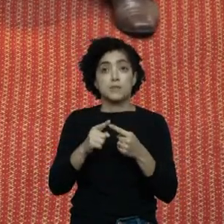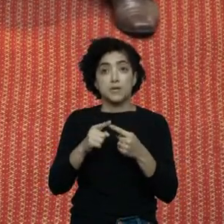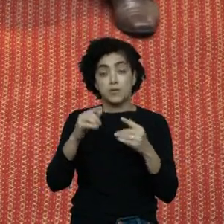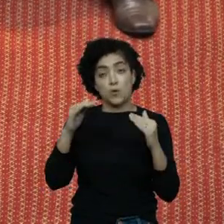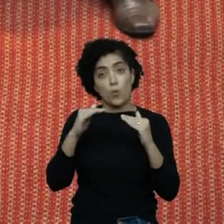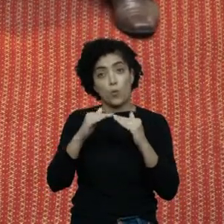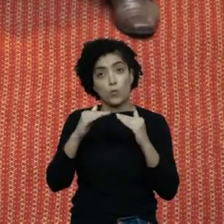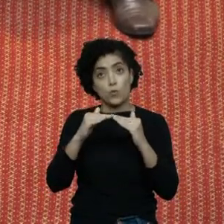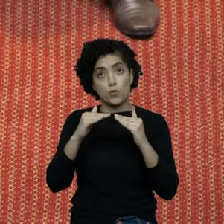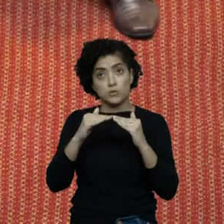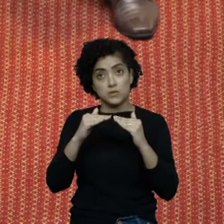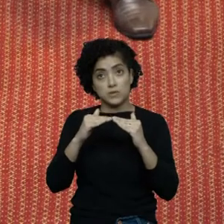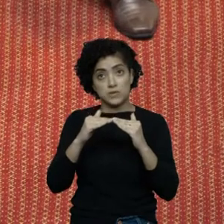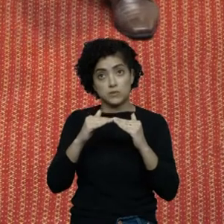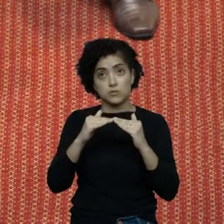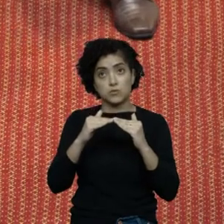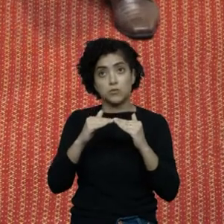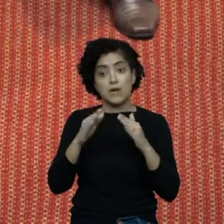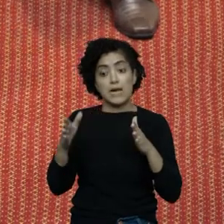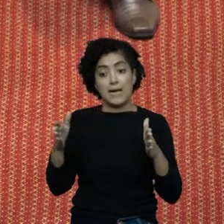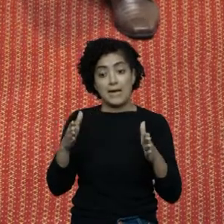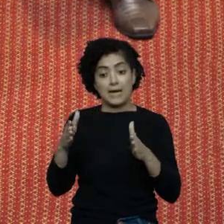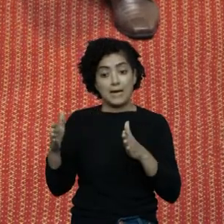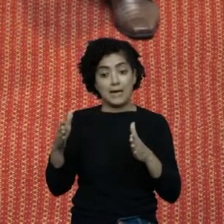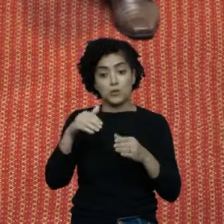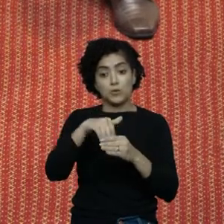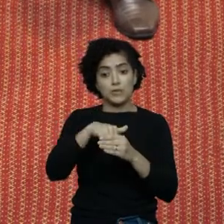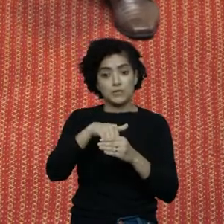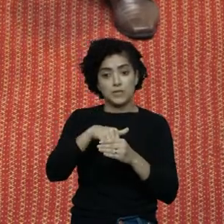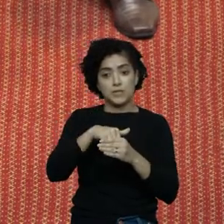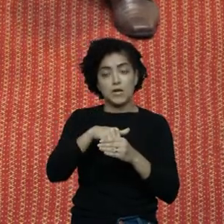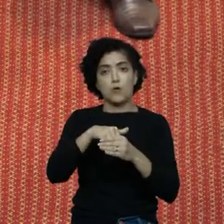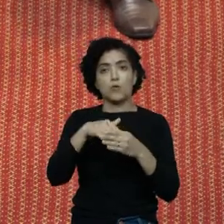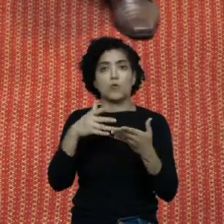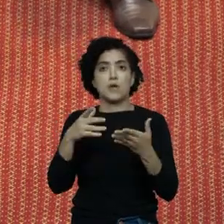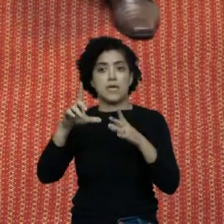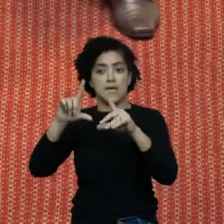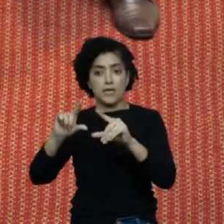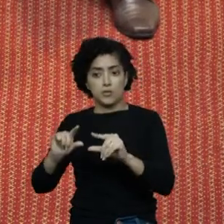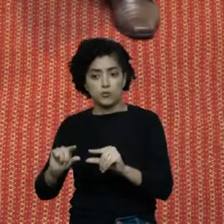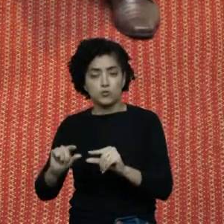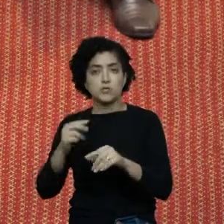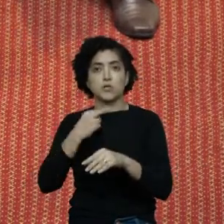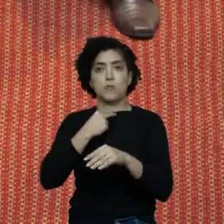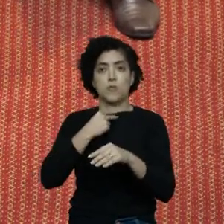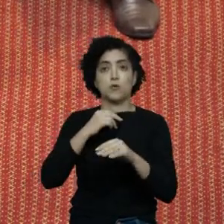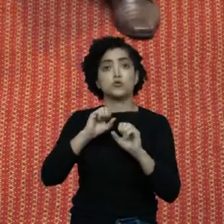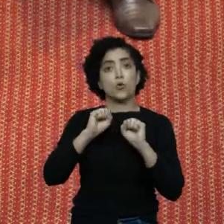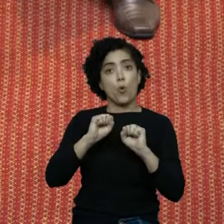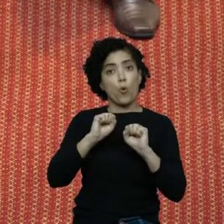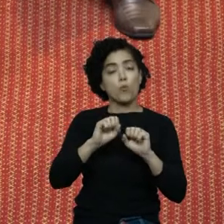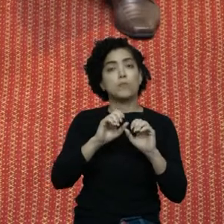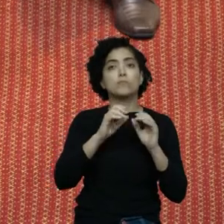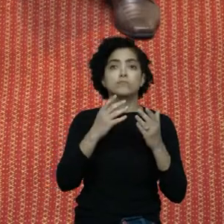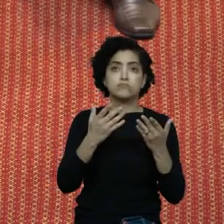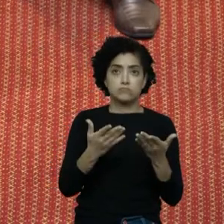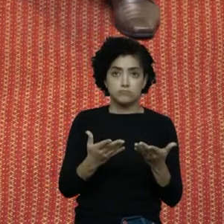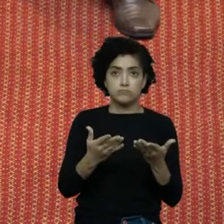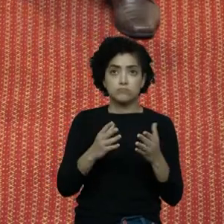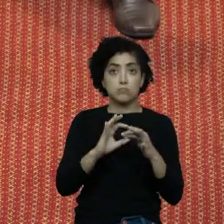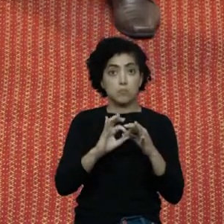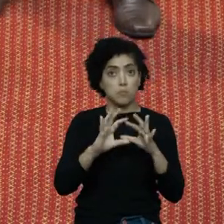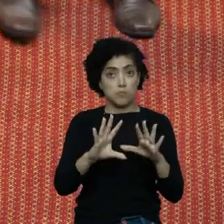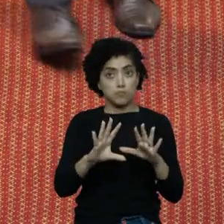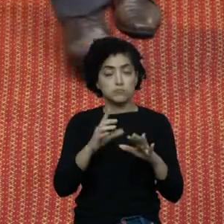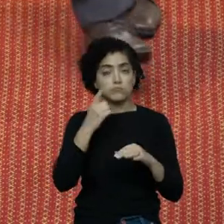acordo se nós estamos em ano eleitoral e não pode reduzir impostos ou pode reduzir impostos porque eu